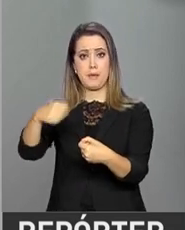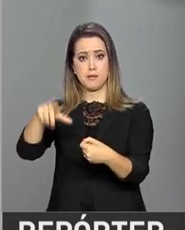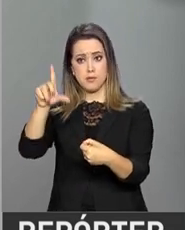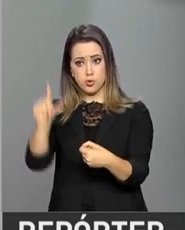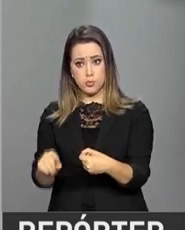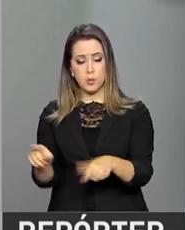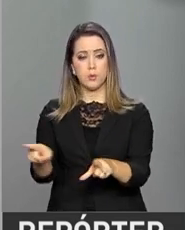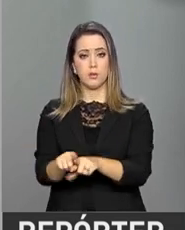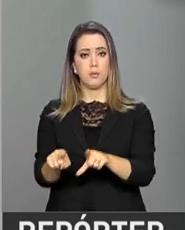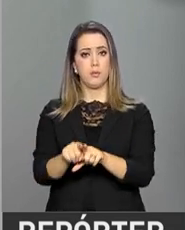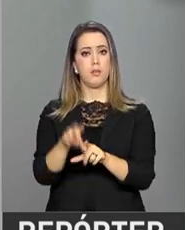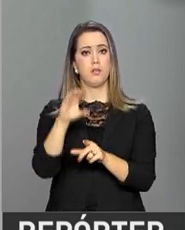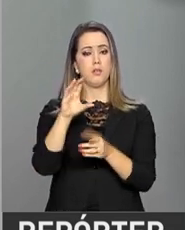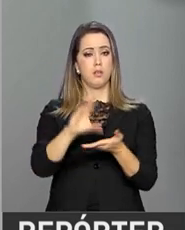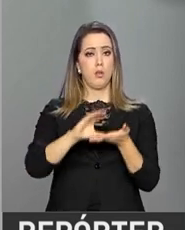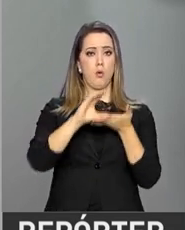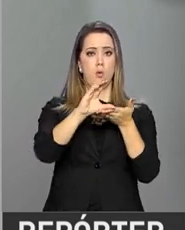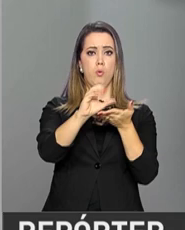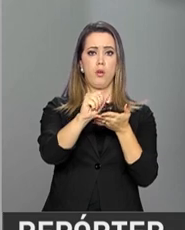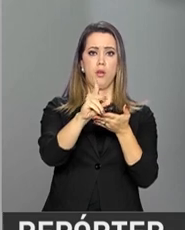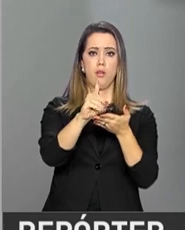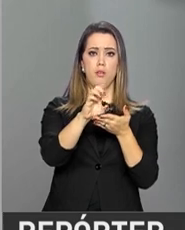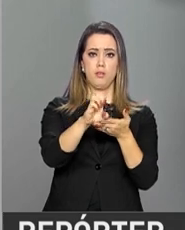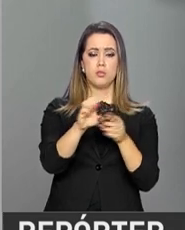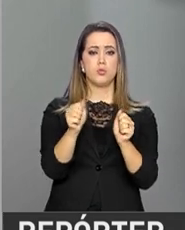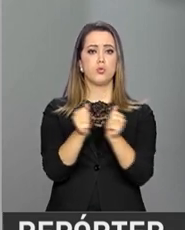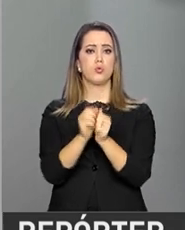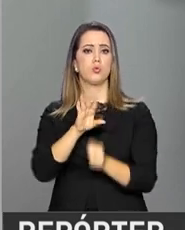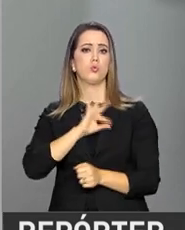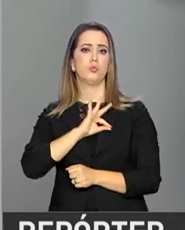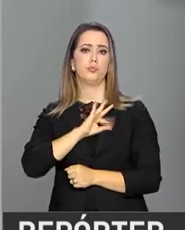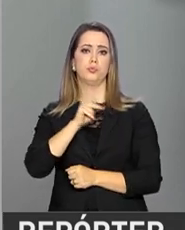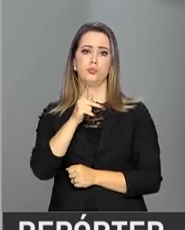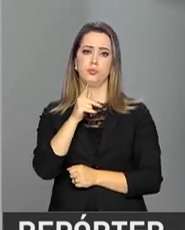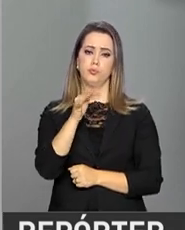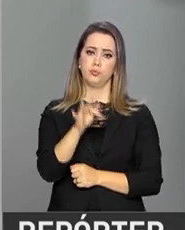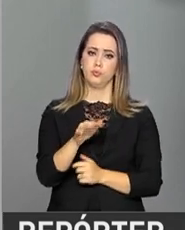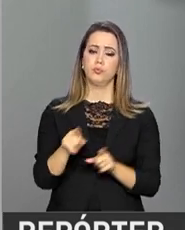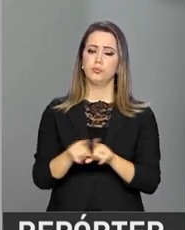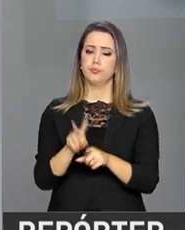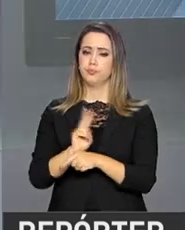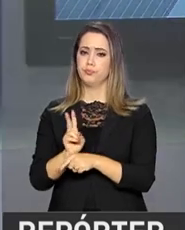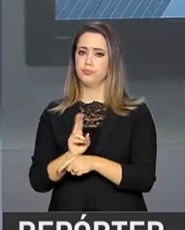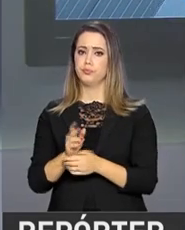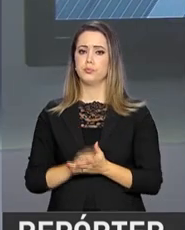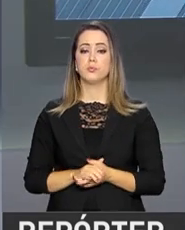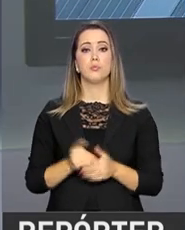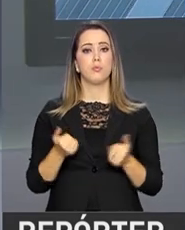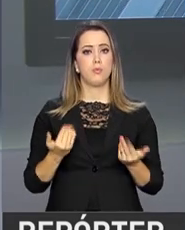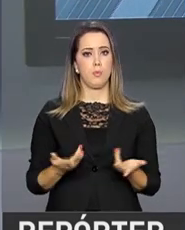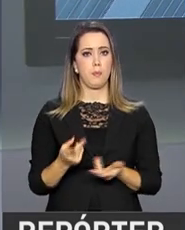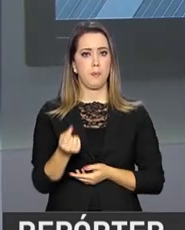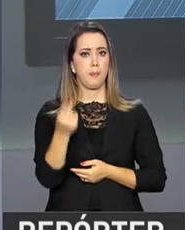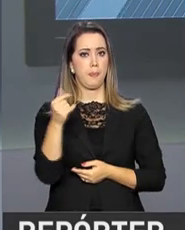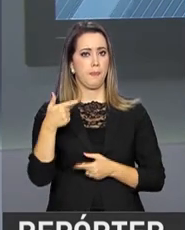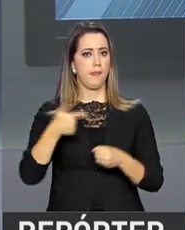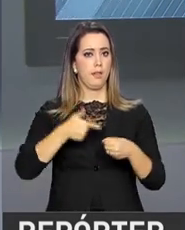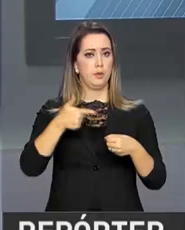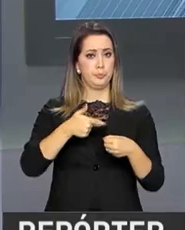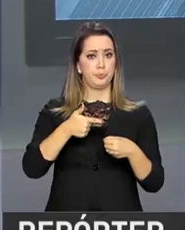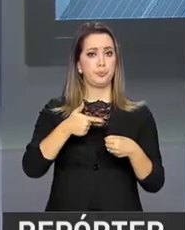isso o cade ea polícia federal foram acionadas para investigar o assunto ainda sobre o preço dos combustíveis